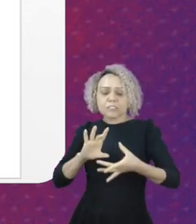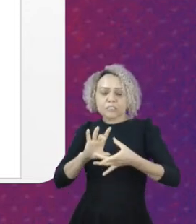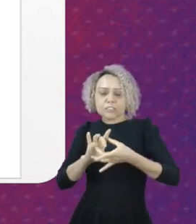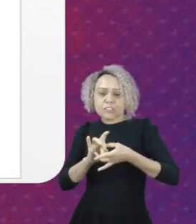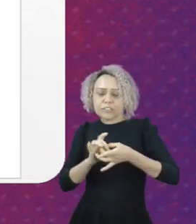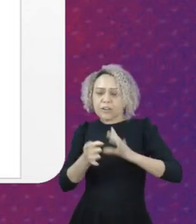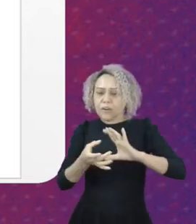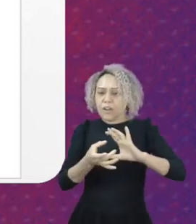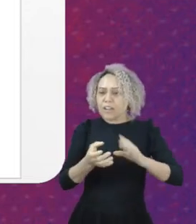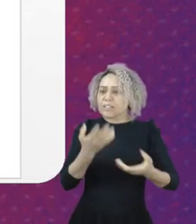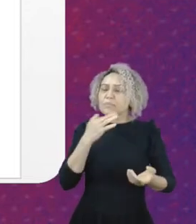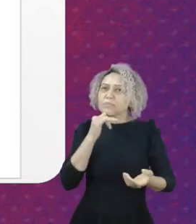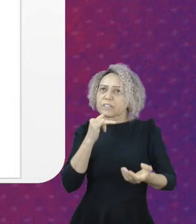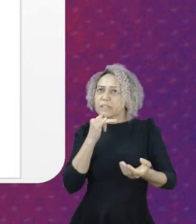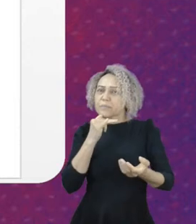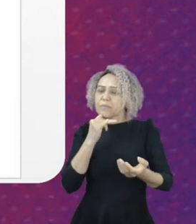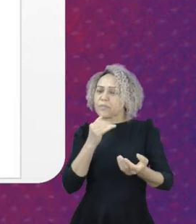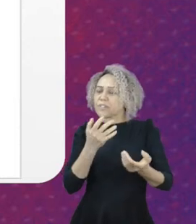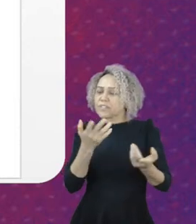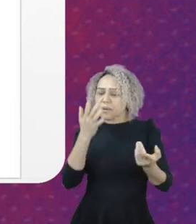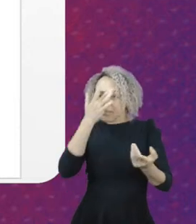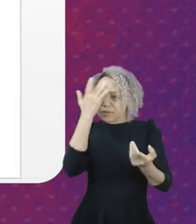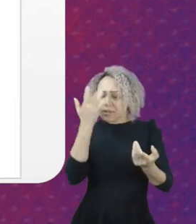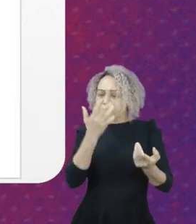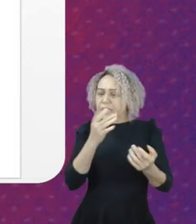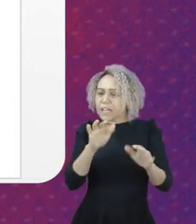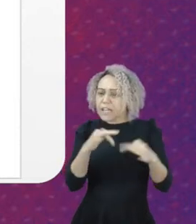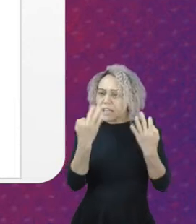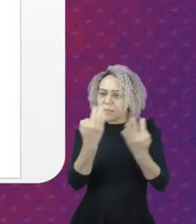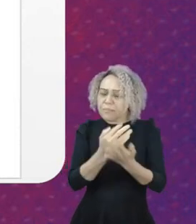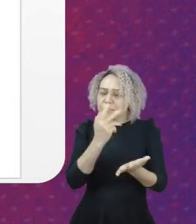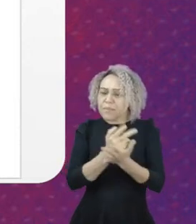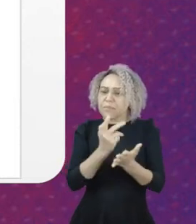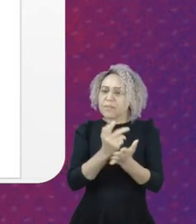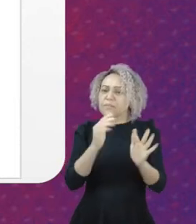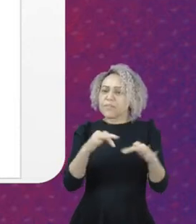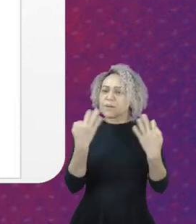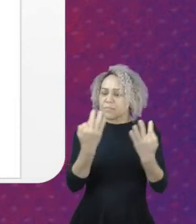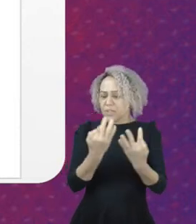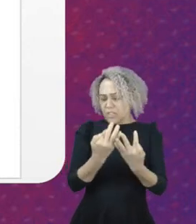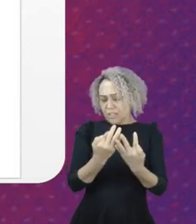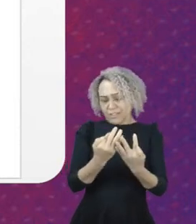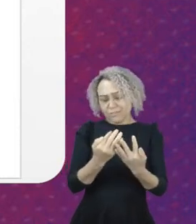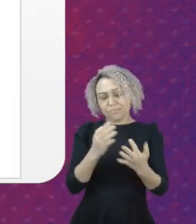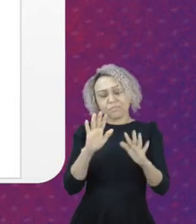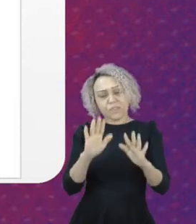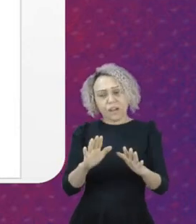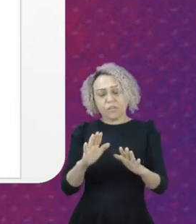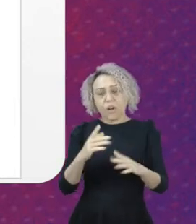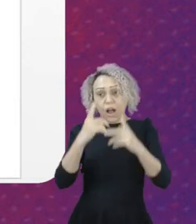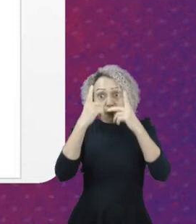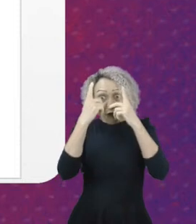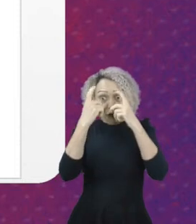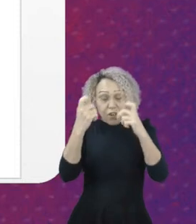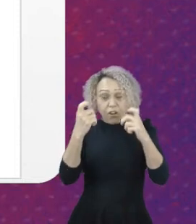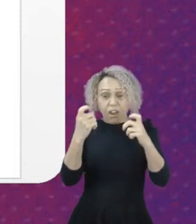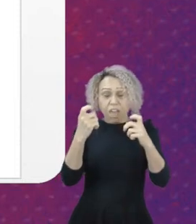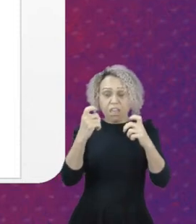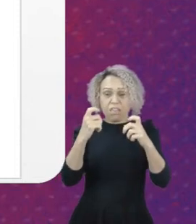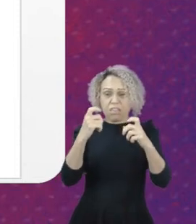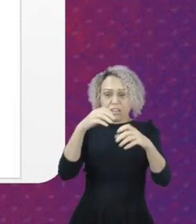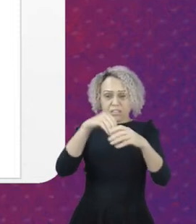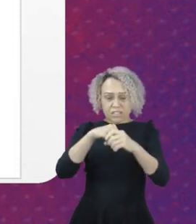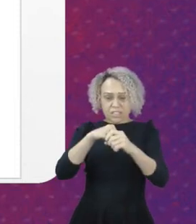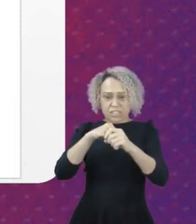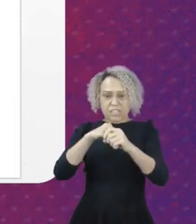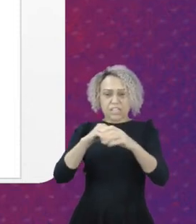importante lembrar isso. A violência doméstica, que ela inclui outros membros da família sem função